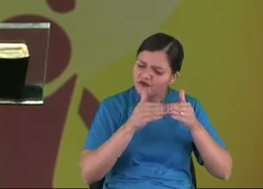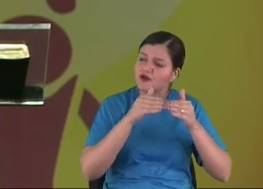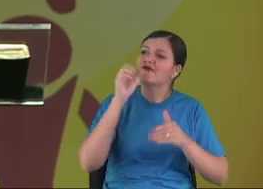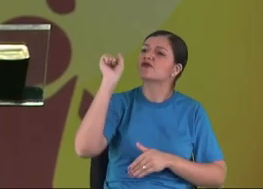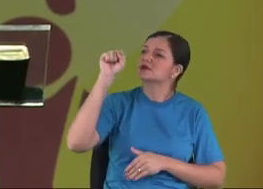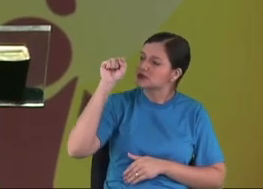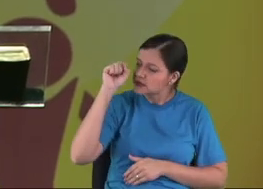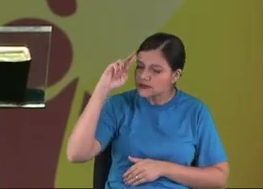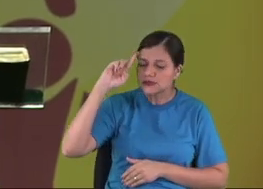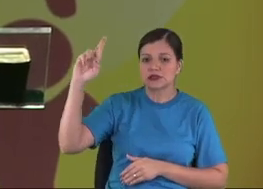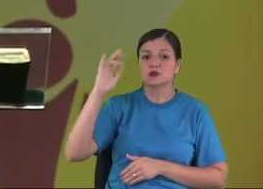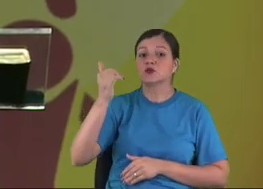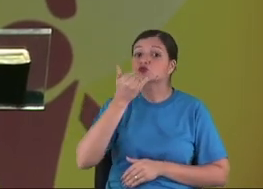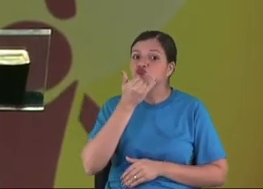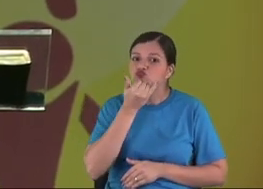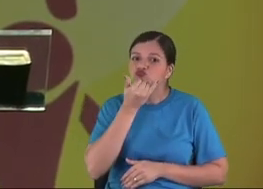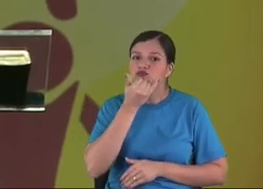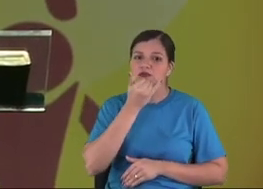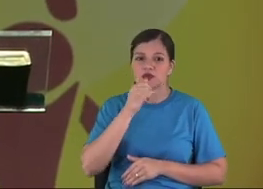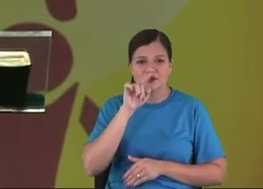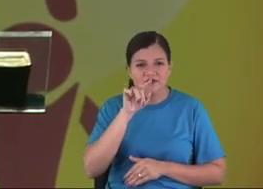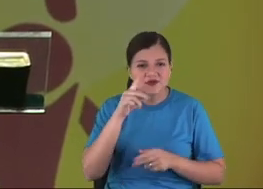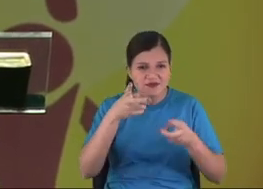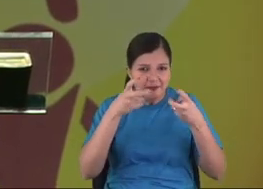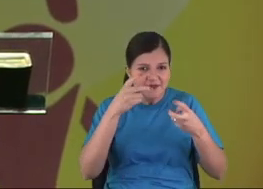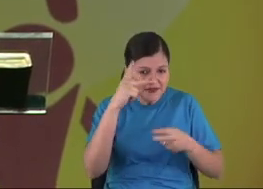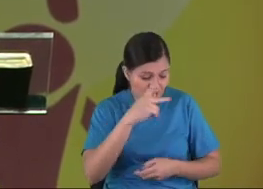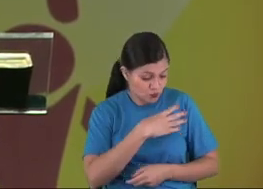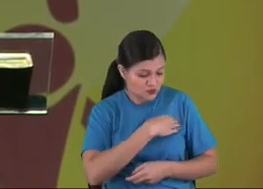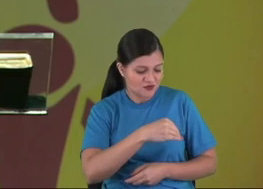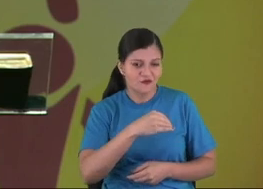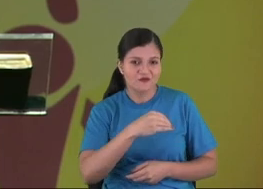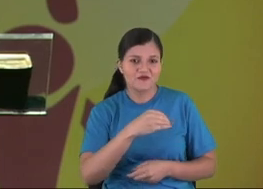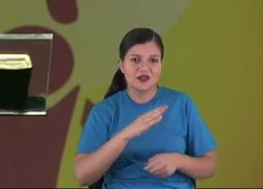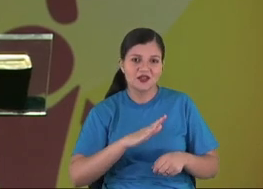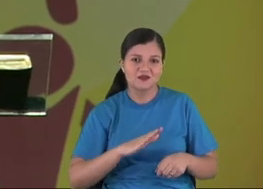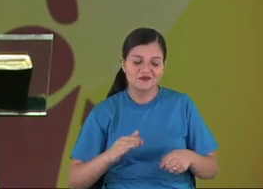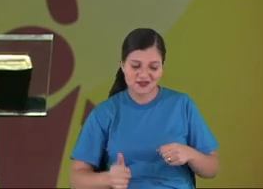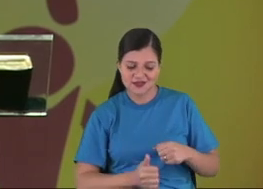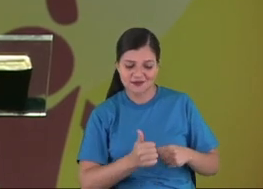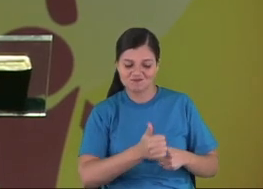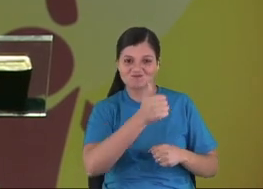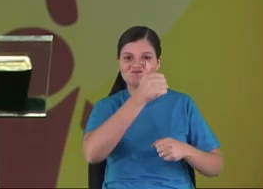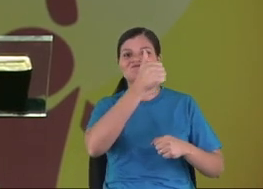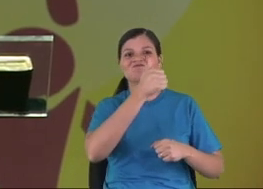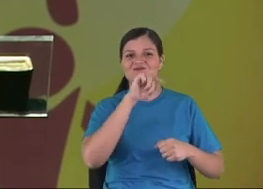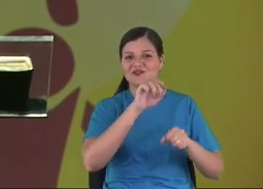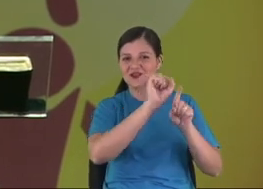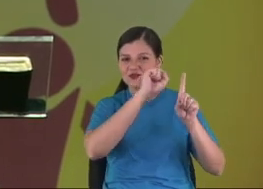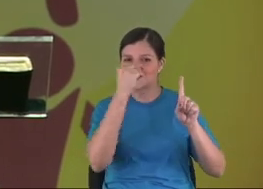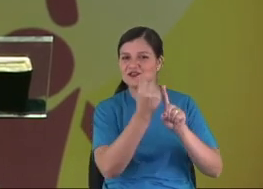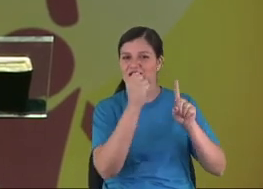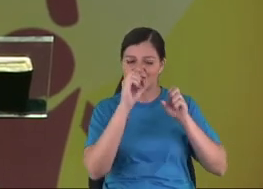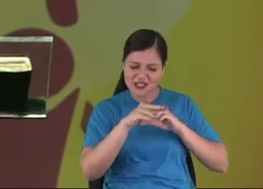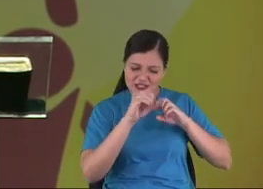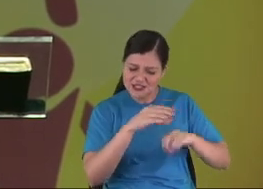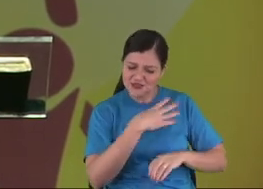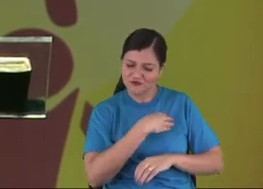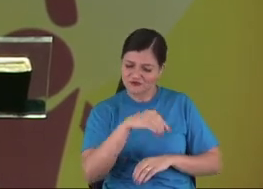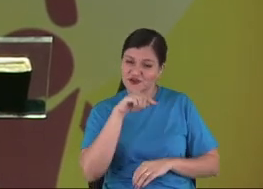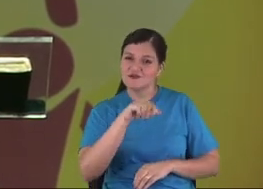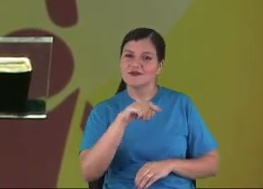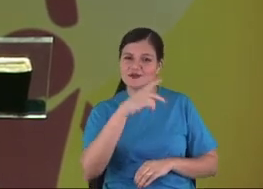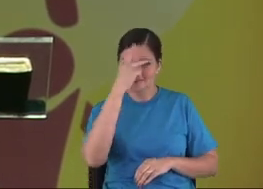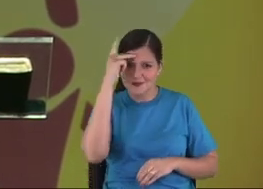E você vai ver que o seu filho vai ter uma vantagem enorme na sociedade. Ensine o seu filho a ser uma pessoa